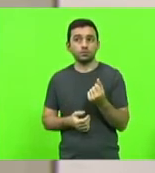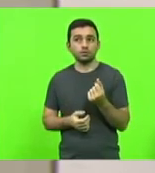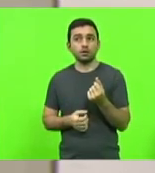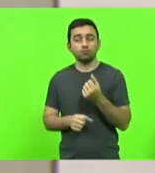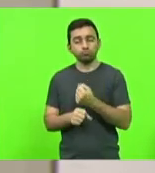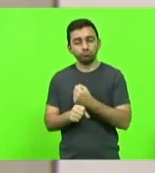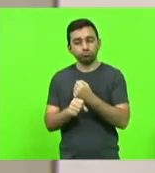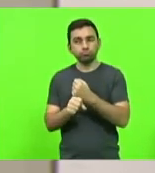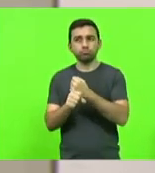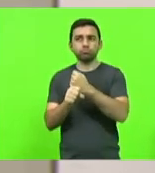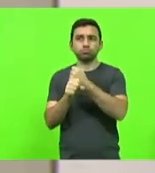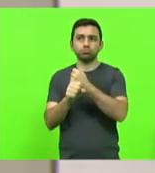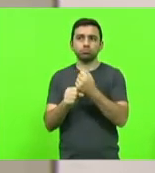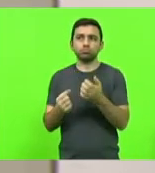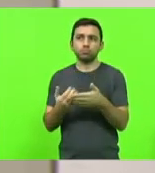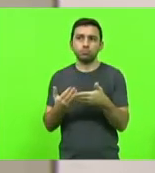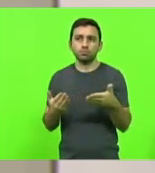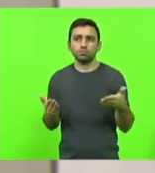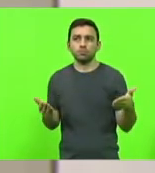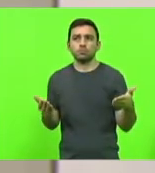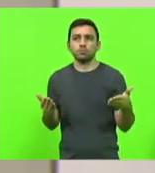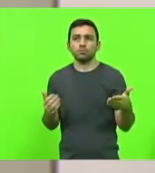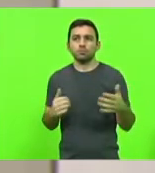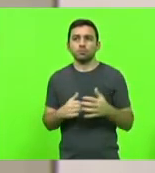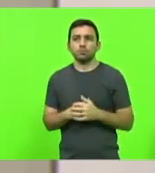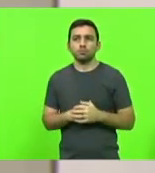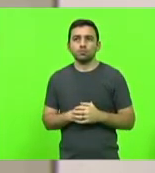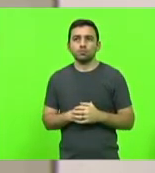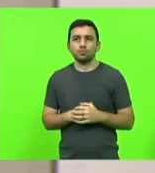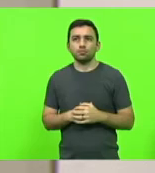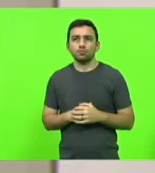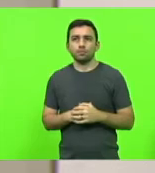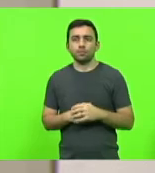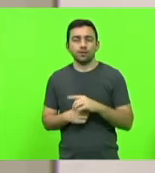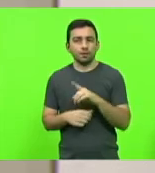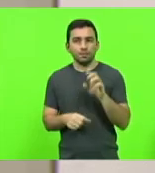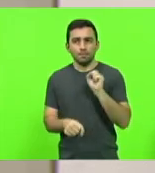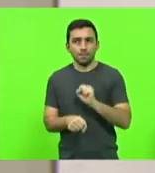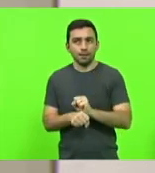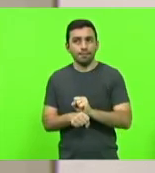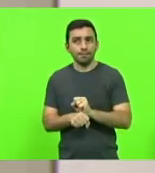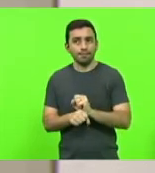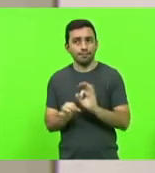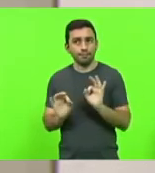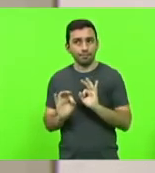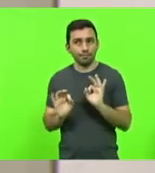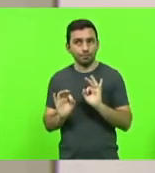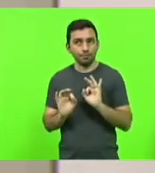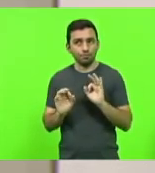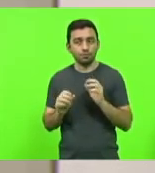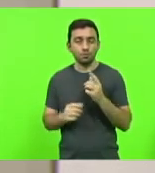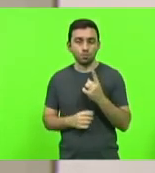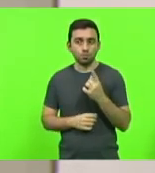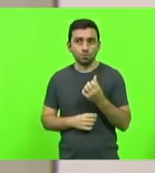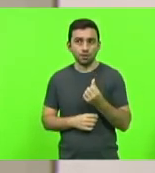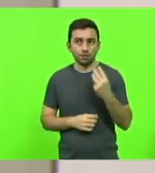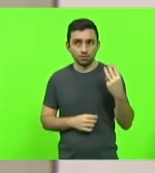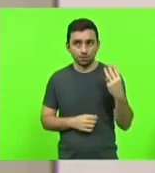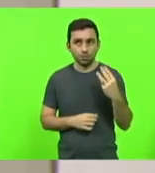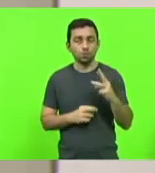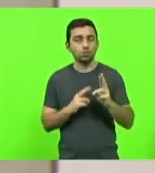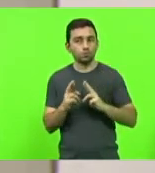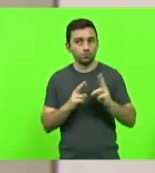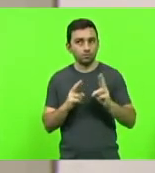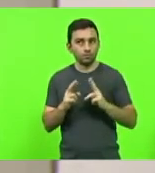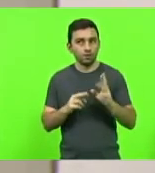obras não estarão paralisadas. A 163, que é uma rodovia lá do